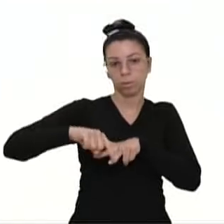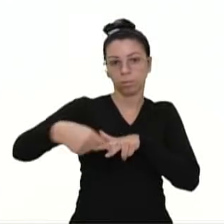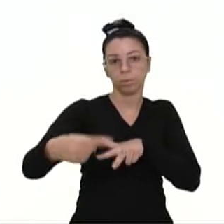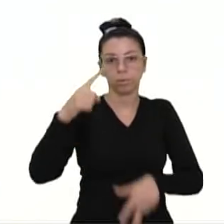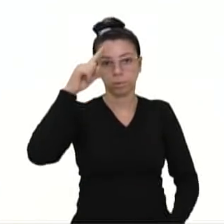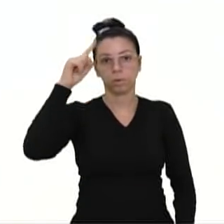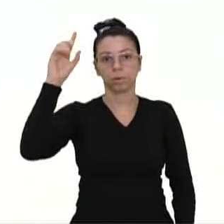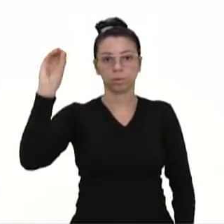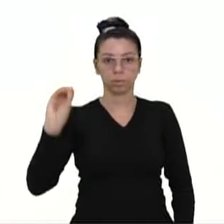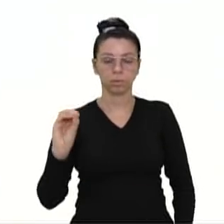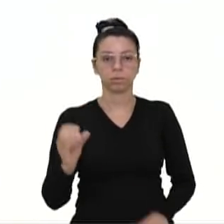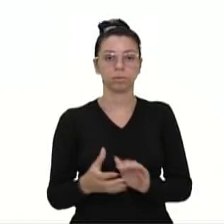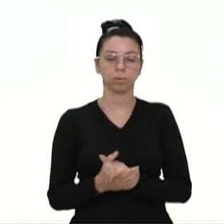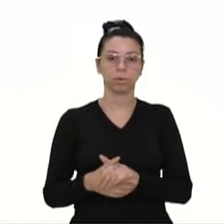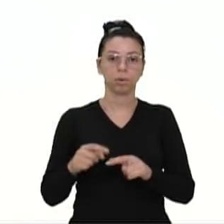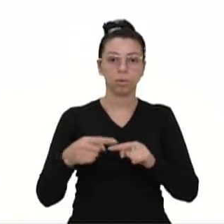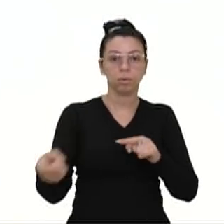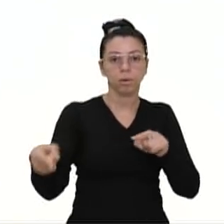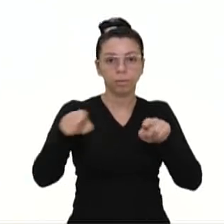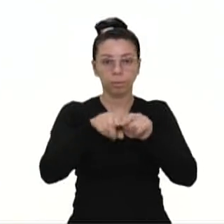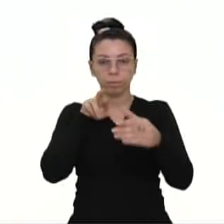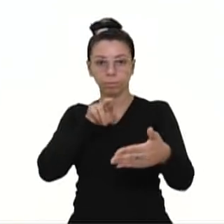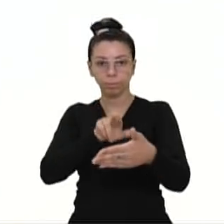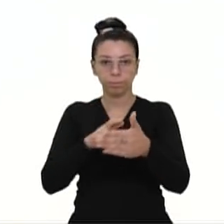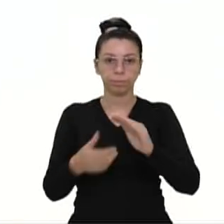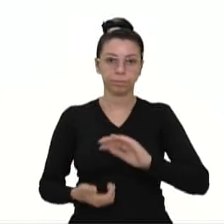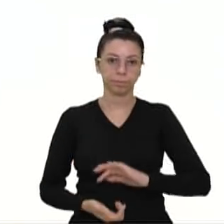para você fazer e a gente volta com a solução.